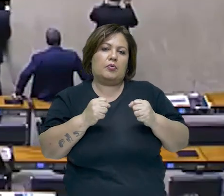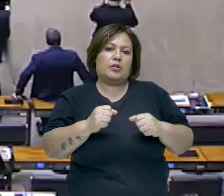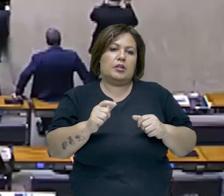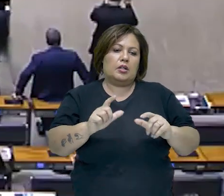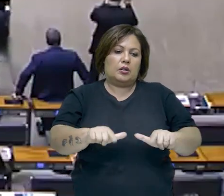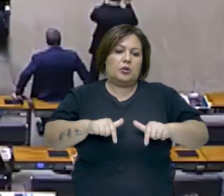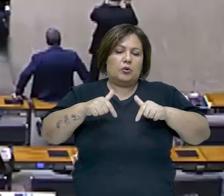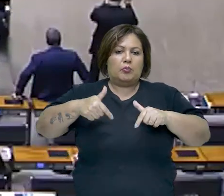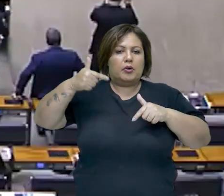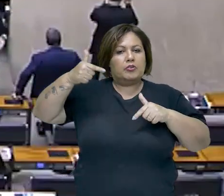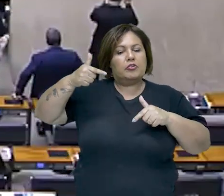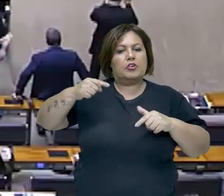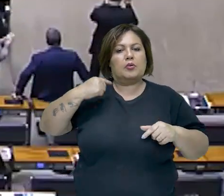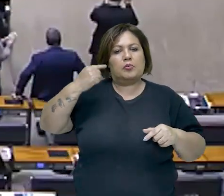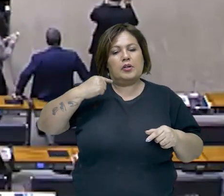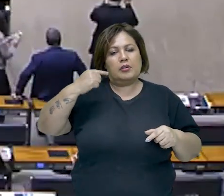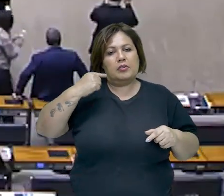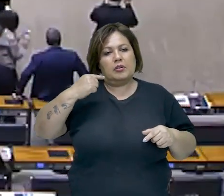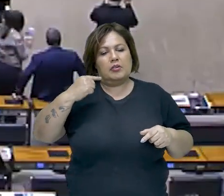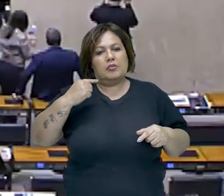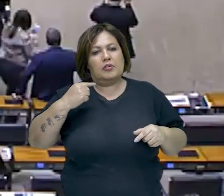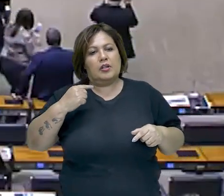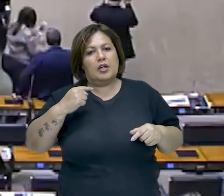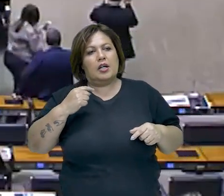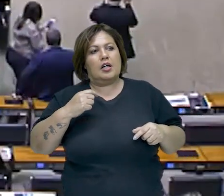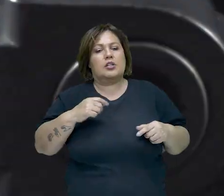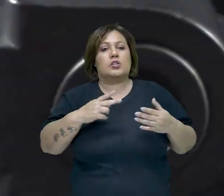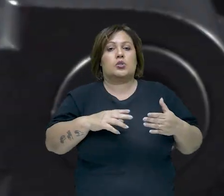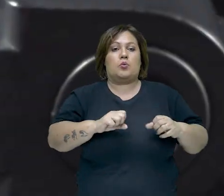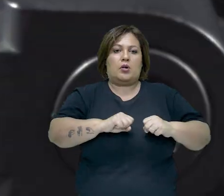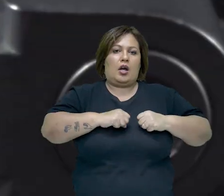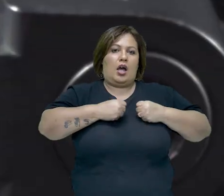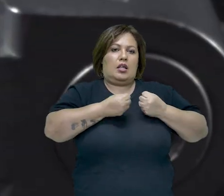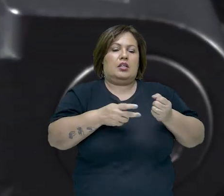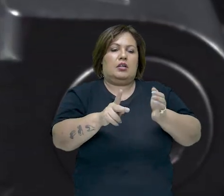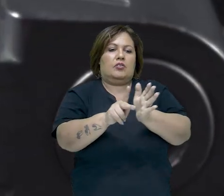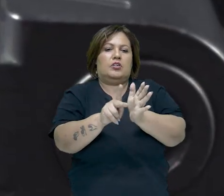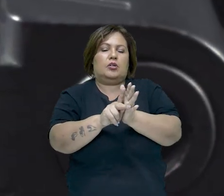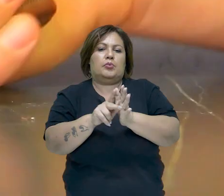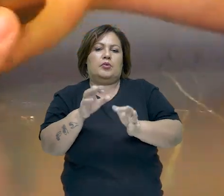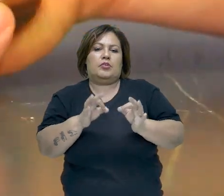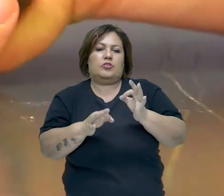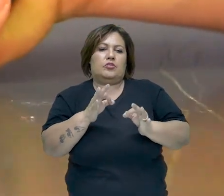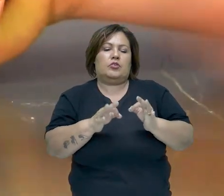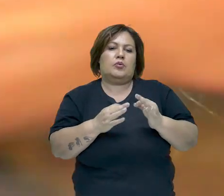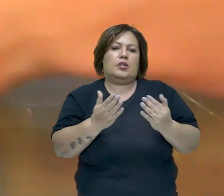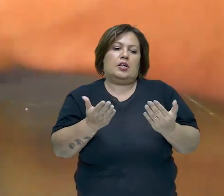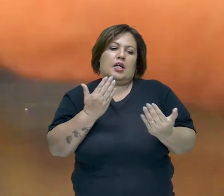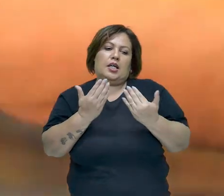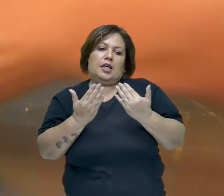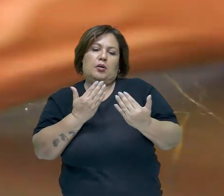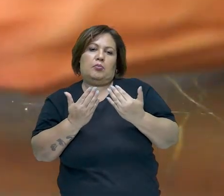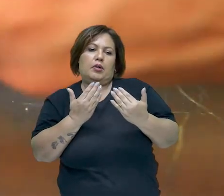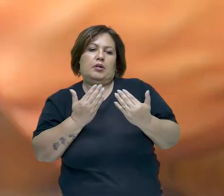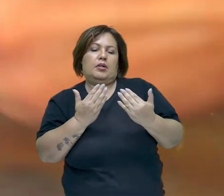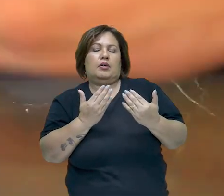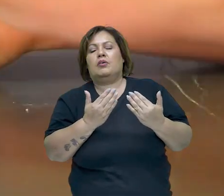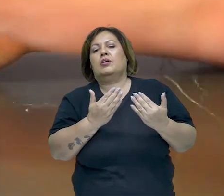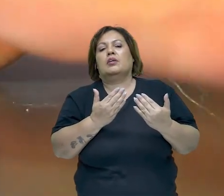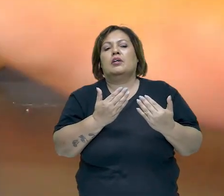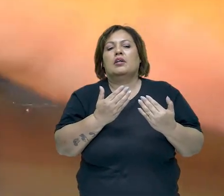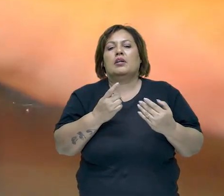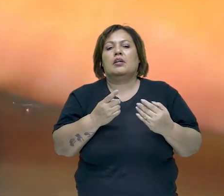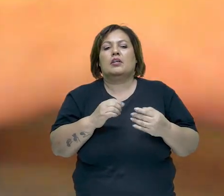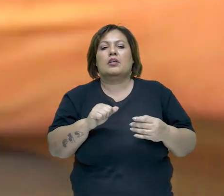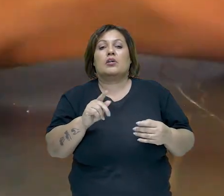aprovar o porte de armas para advogados como defesa pessoal. A justificativa seria equiparar a categoria, que, de